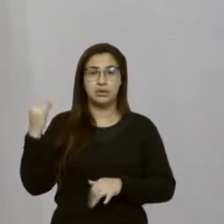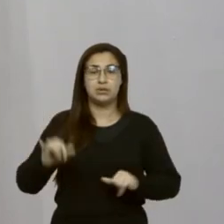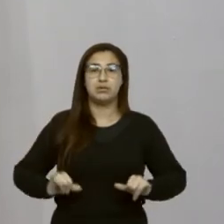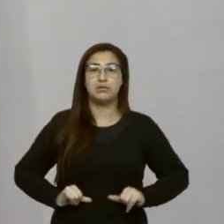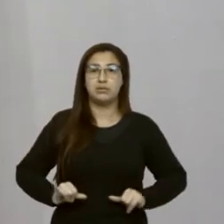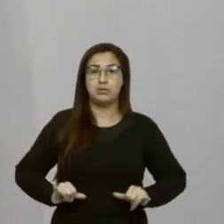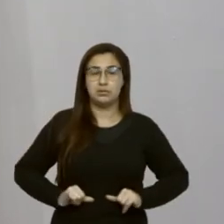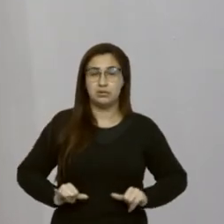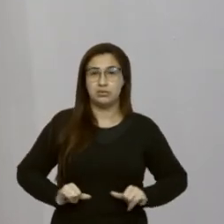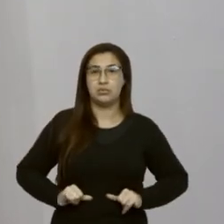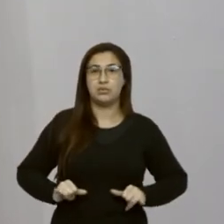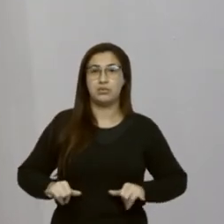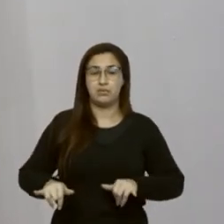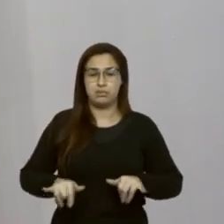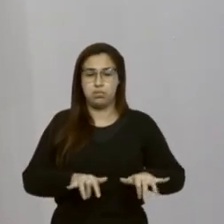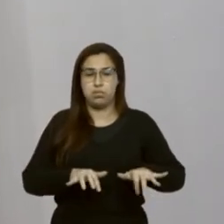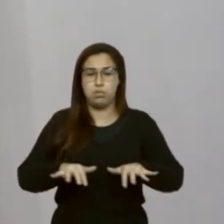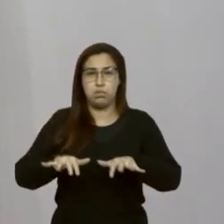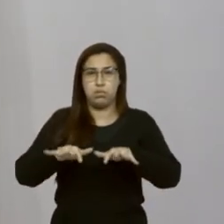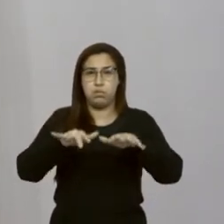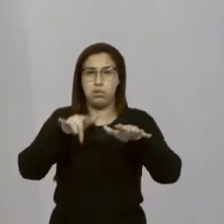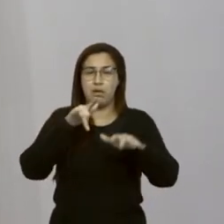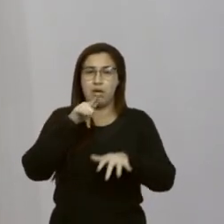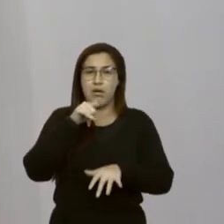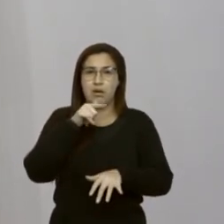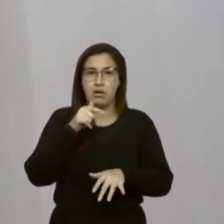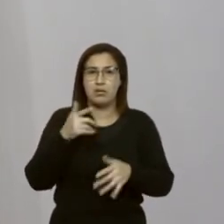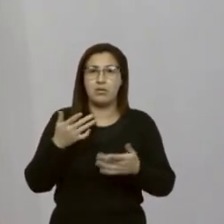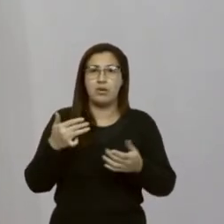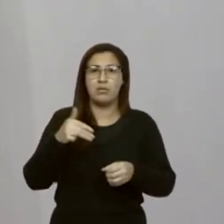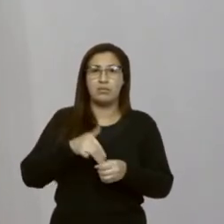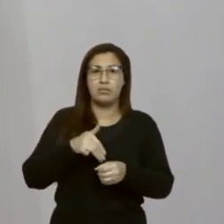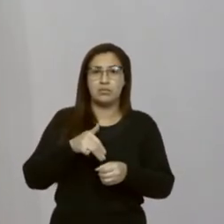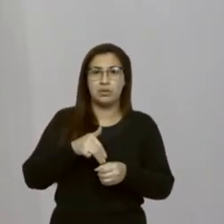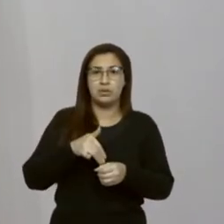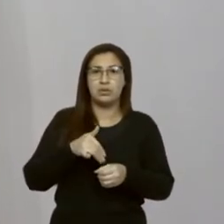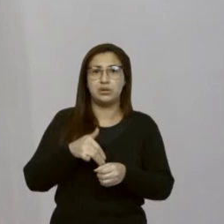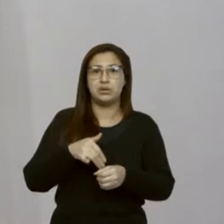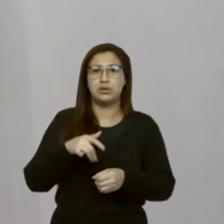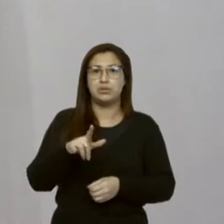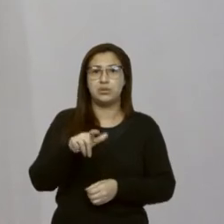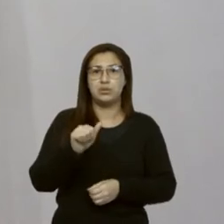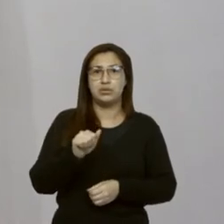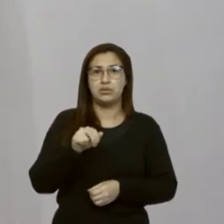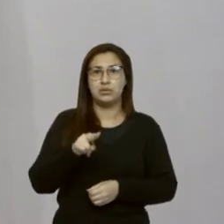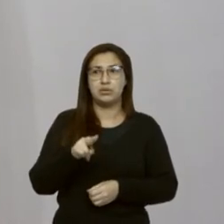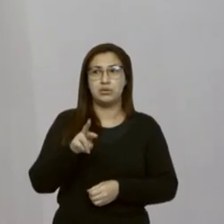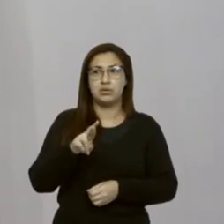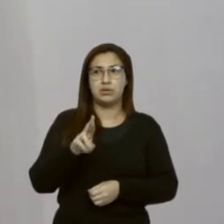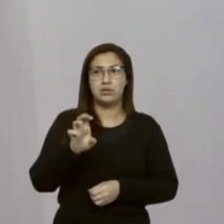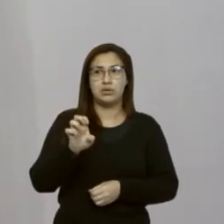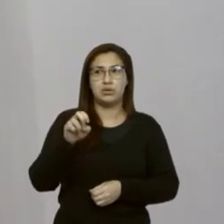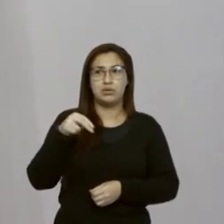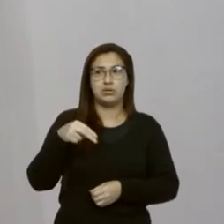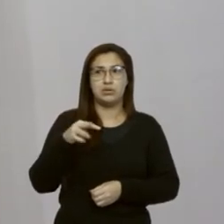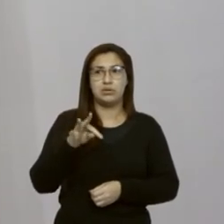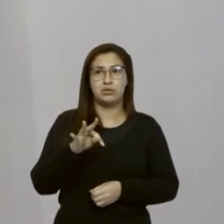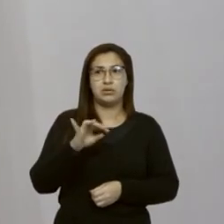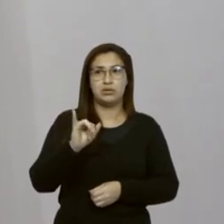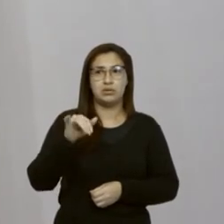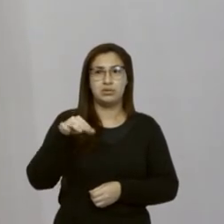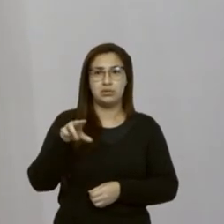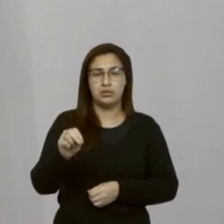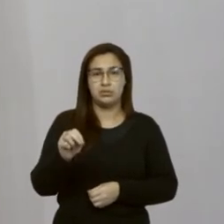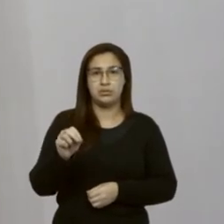fortes enchentes na região, no município de Laurentino, de Rio do Oeste, de Taió, de Rio do Sul e